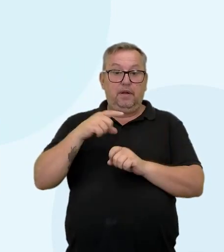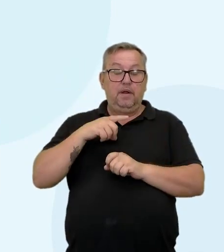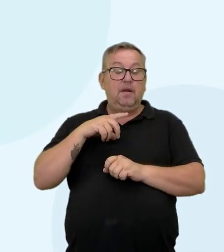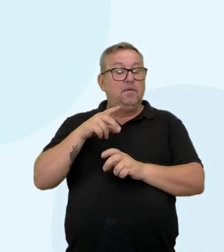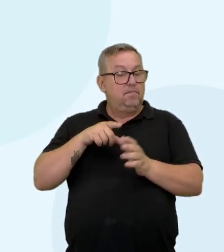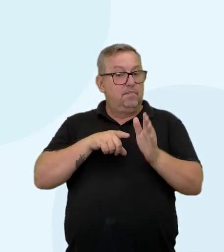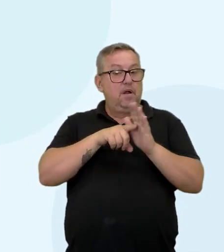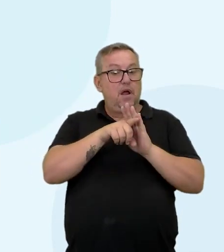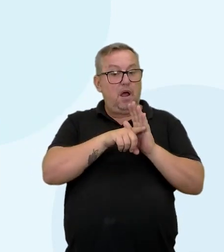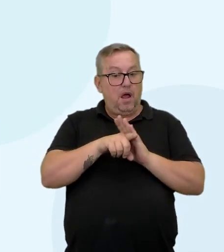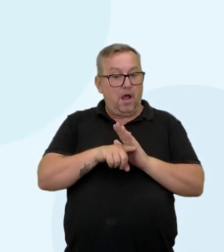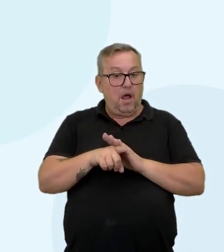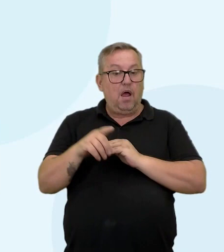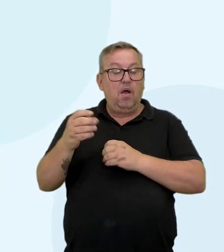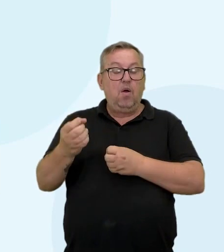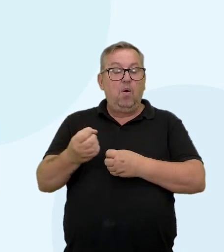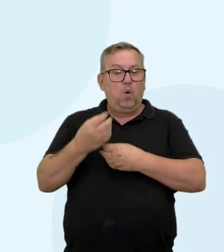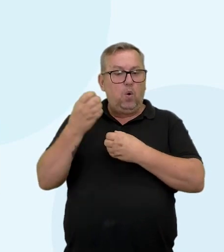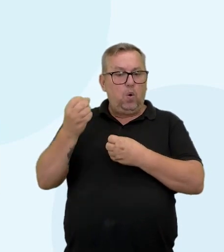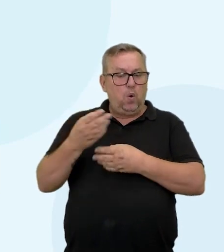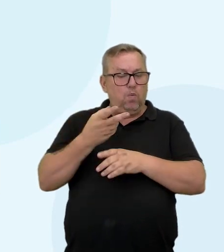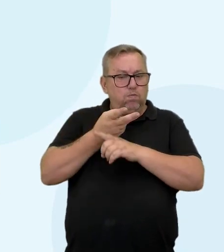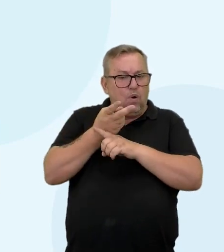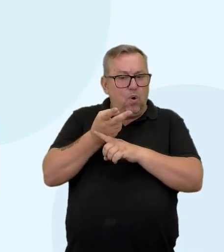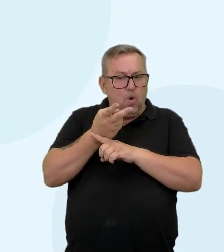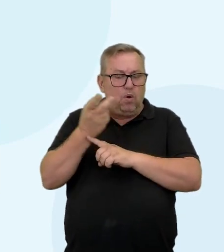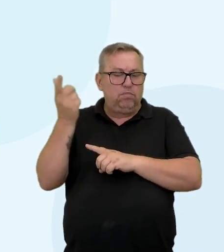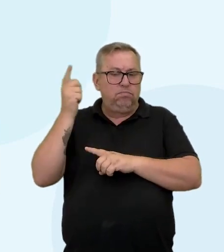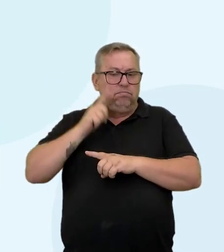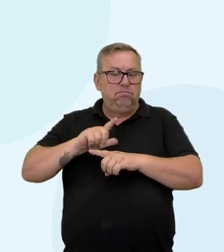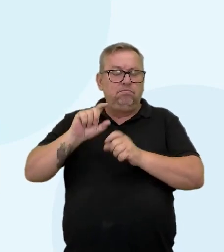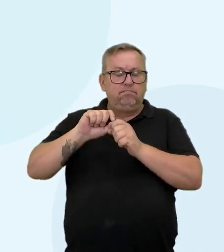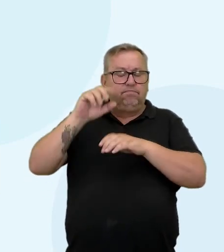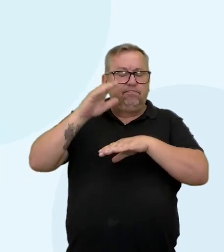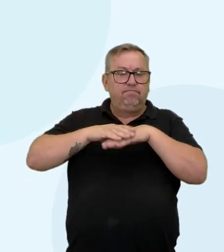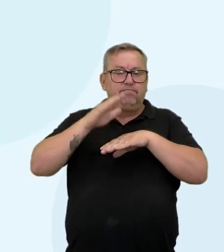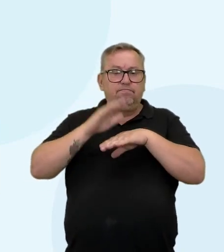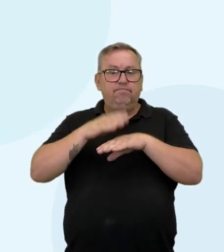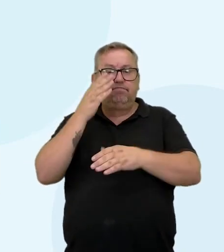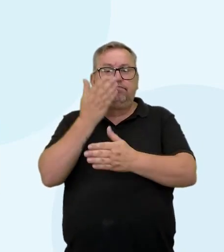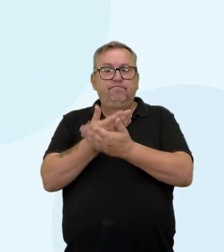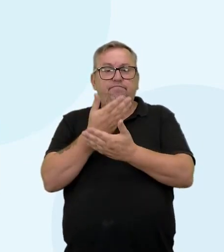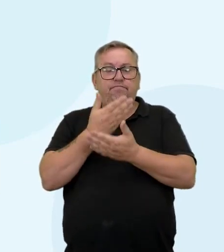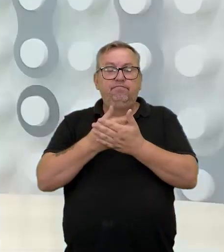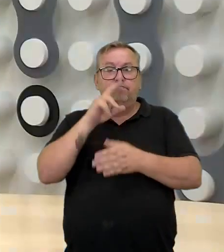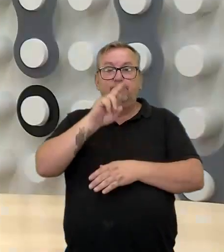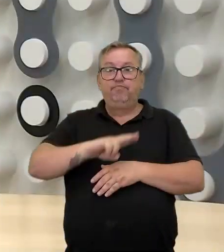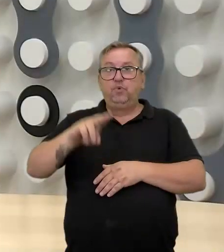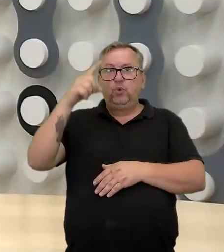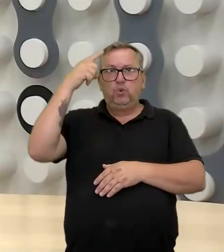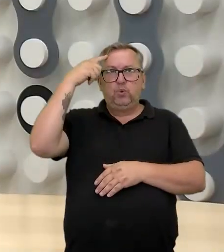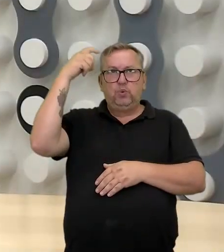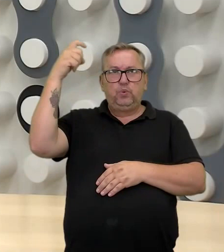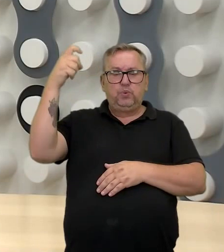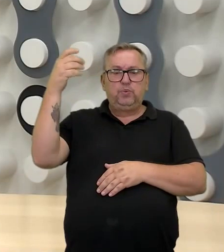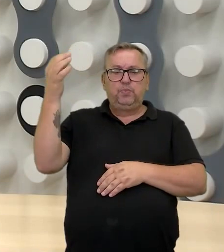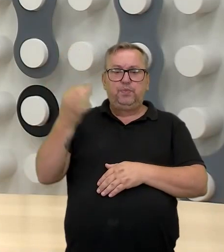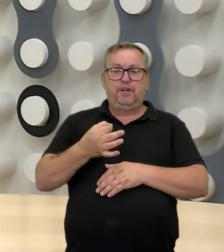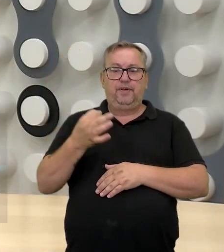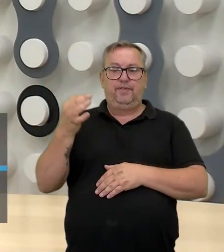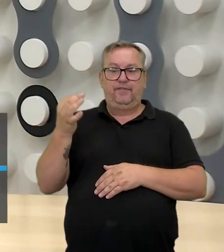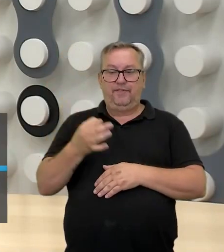né? Buscar as informações, assim como a gente faz para produzir a aula, né? Usar a sua criatividade a toda a prova para